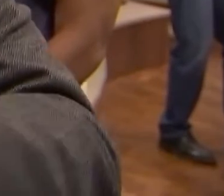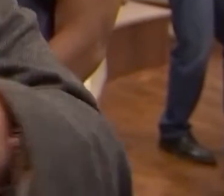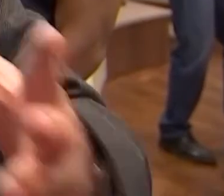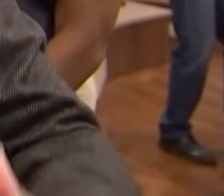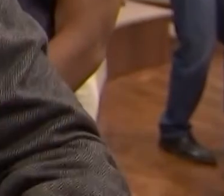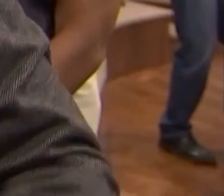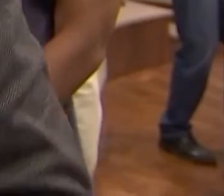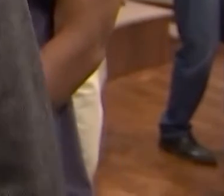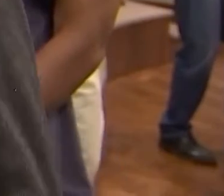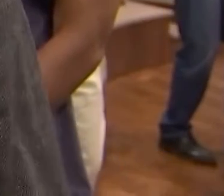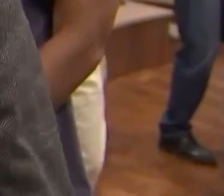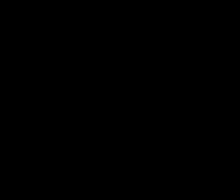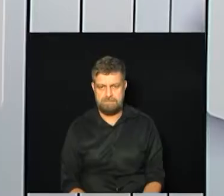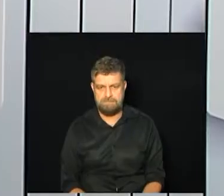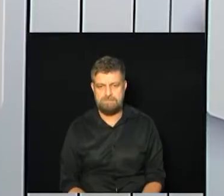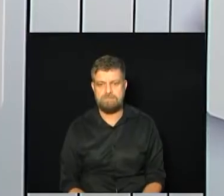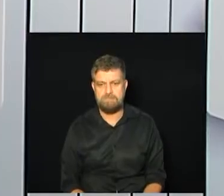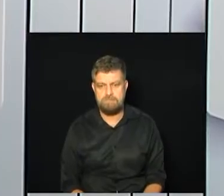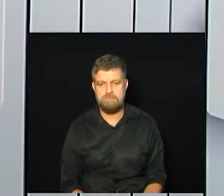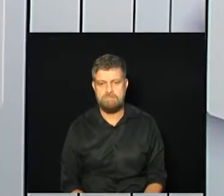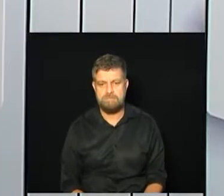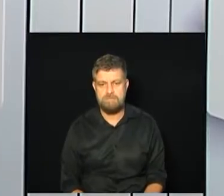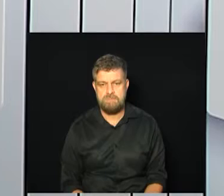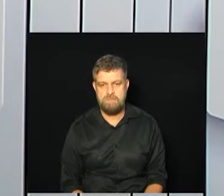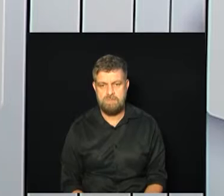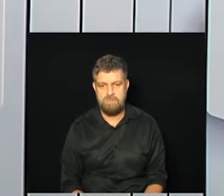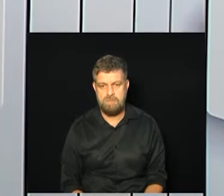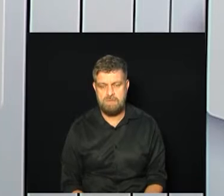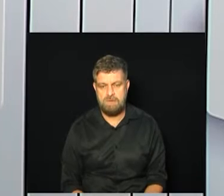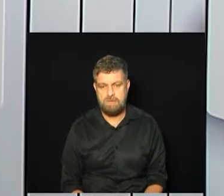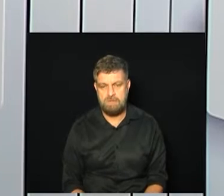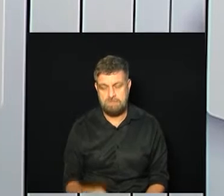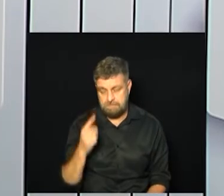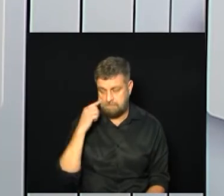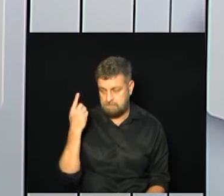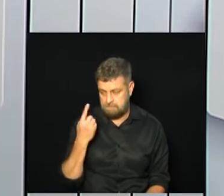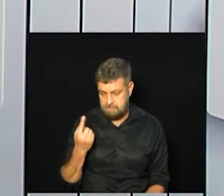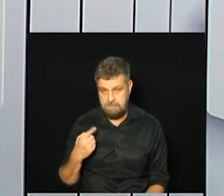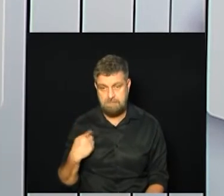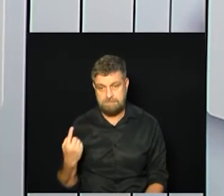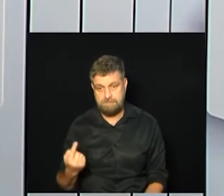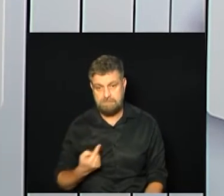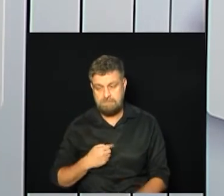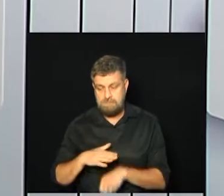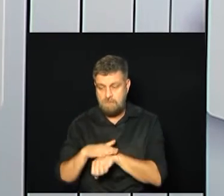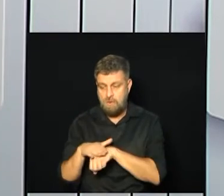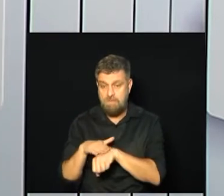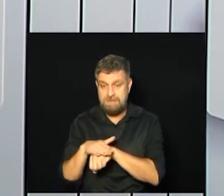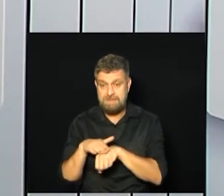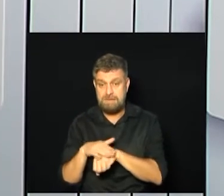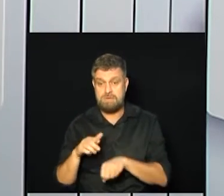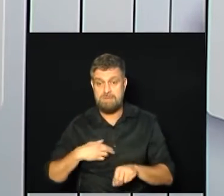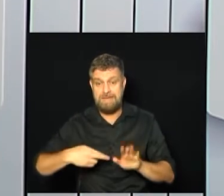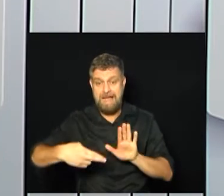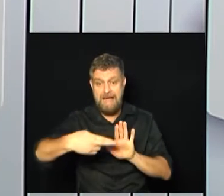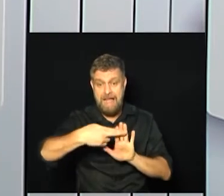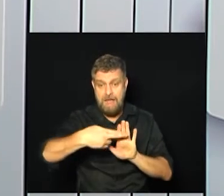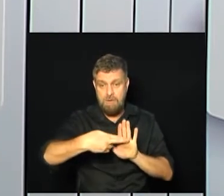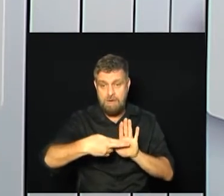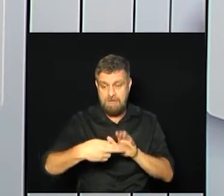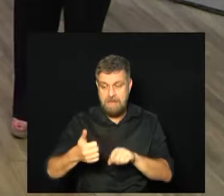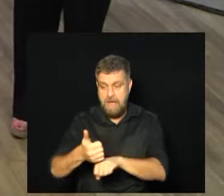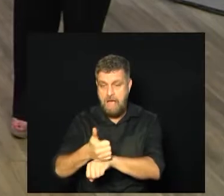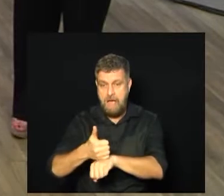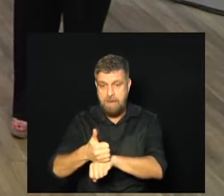comissão apoiando as outras secretarias. Gabriel, hora de nós falarmos sobre a regulamentação da profissão